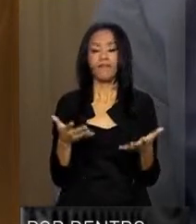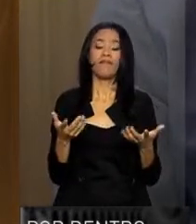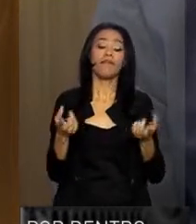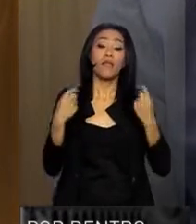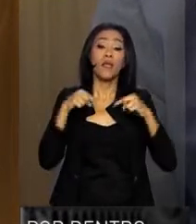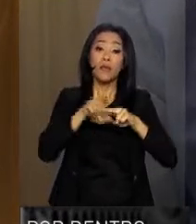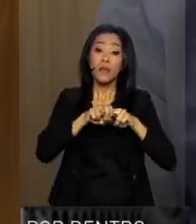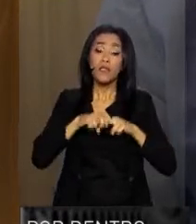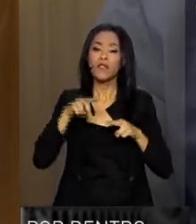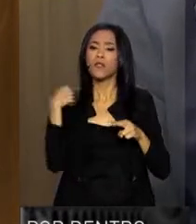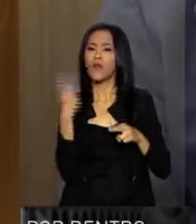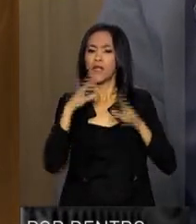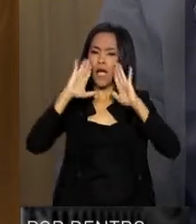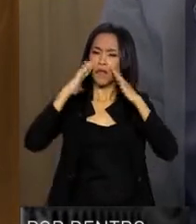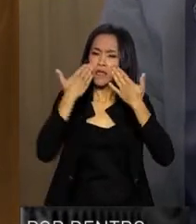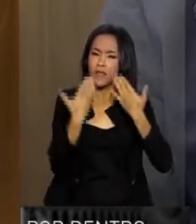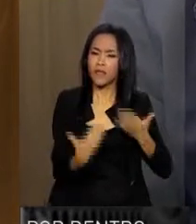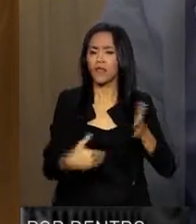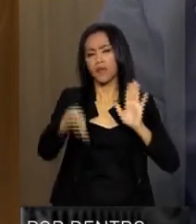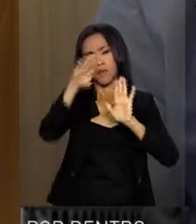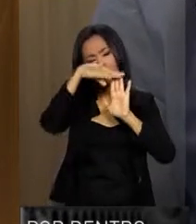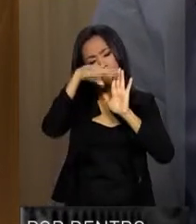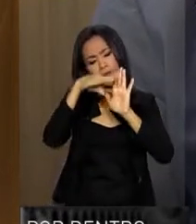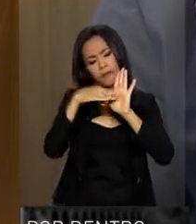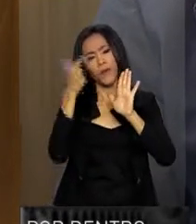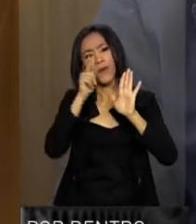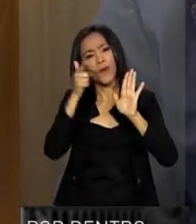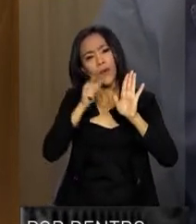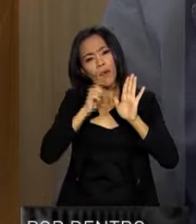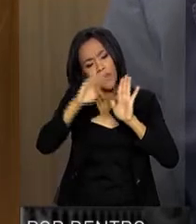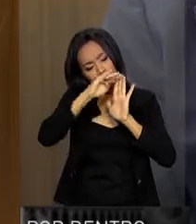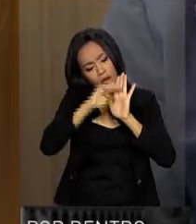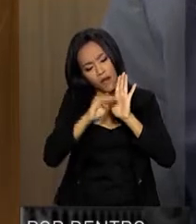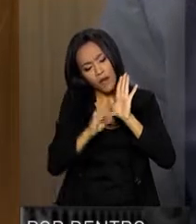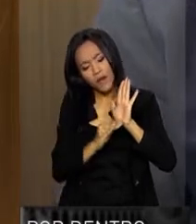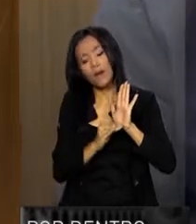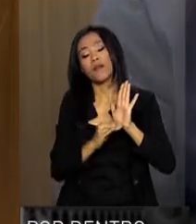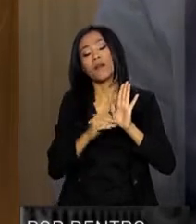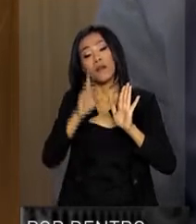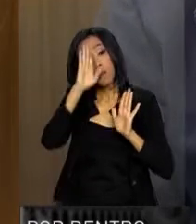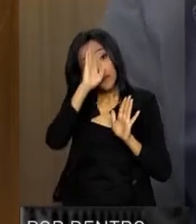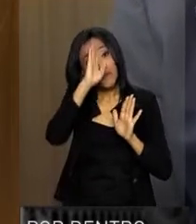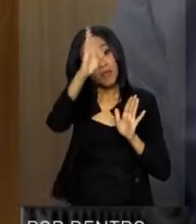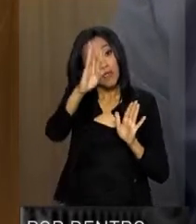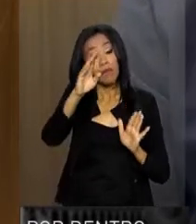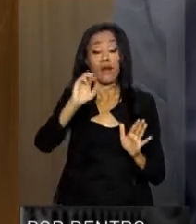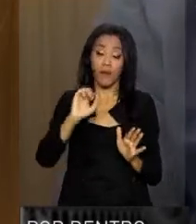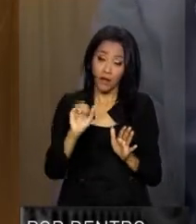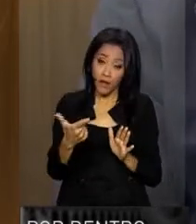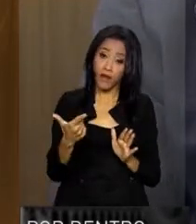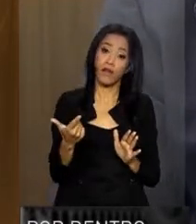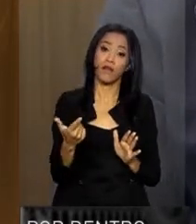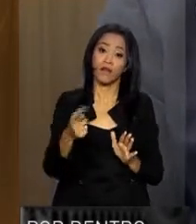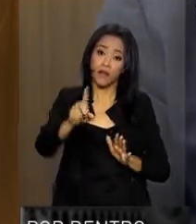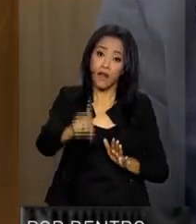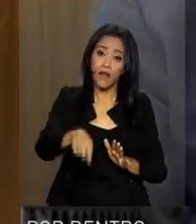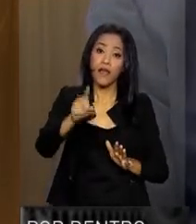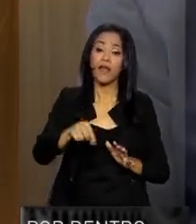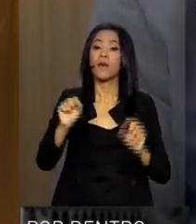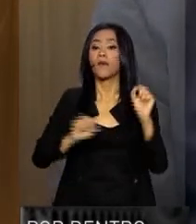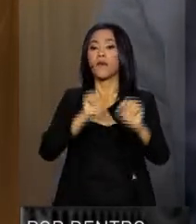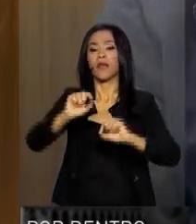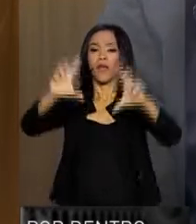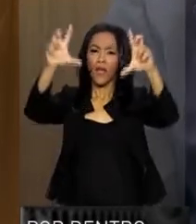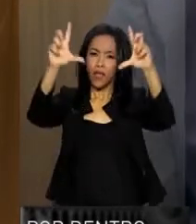avanços embora num curto espaço de tempo como um dos principais dele é lógico que foi a diminuição do